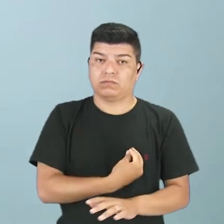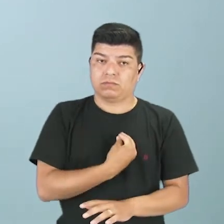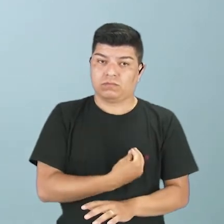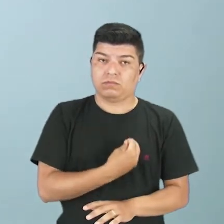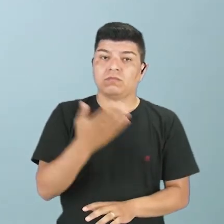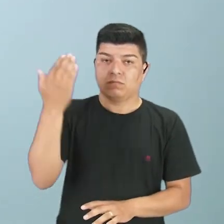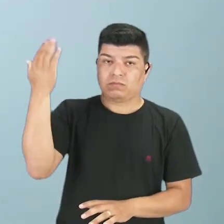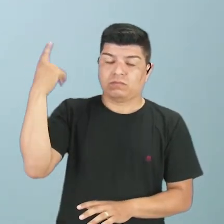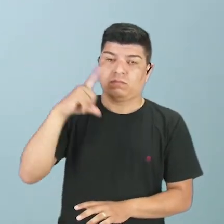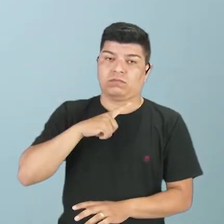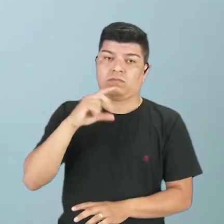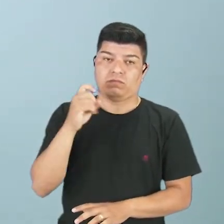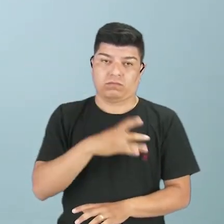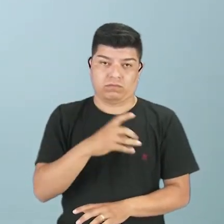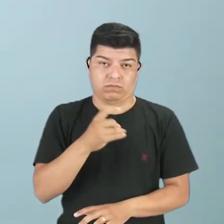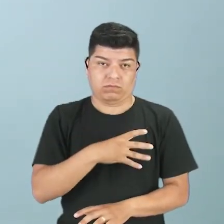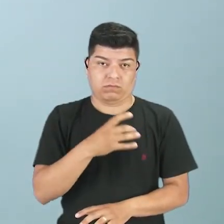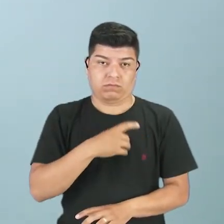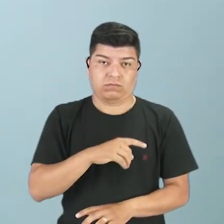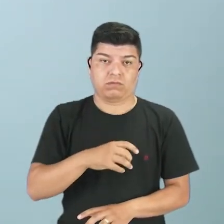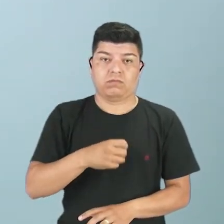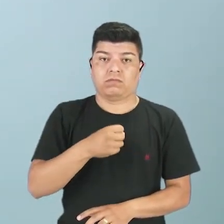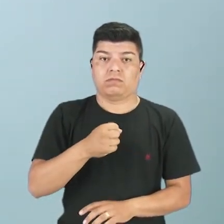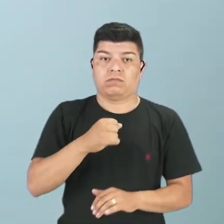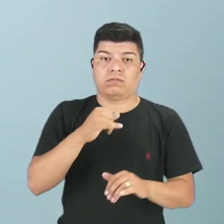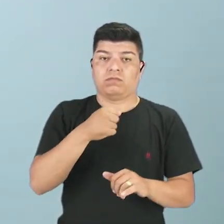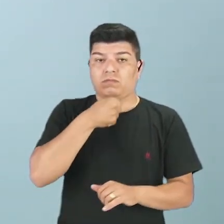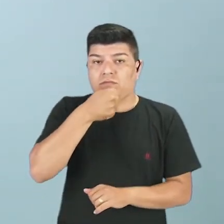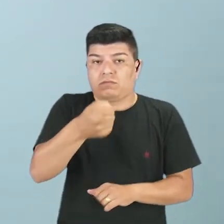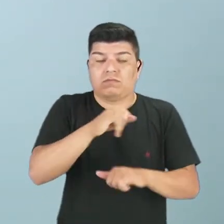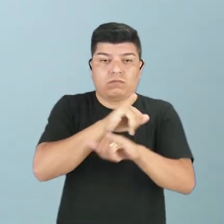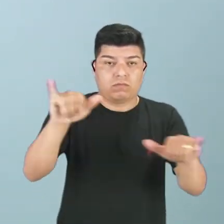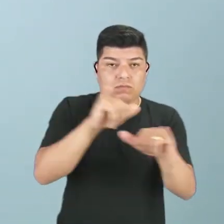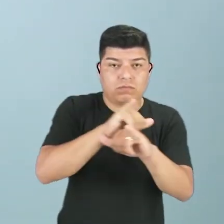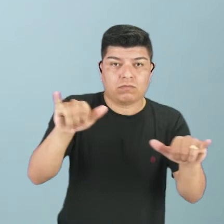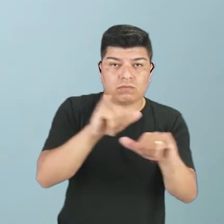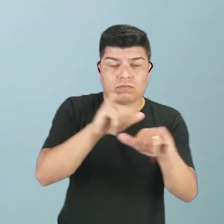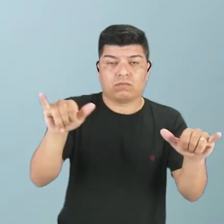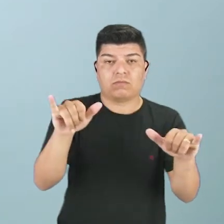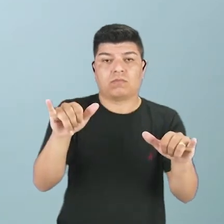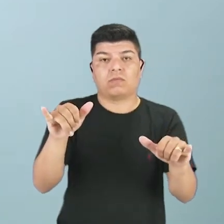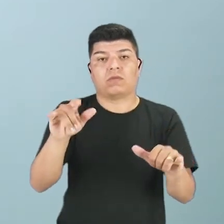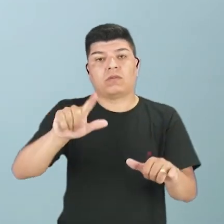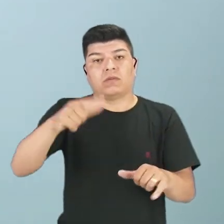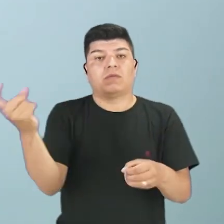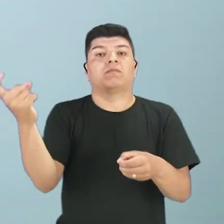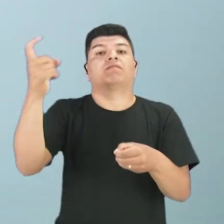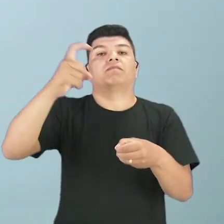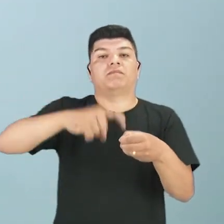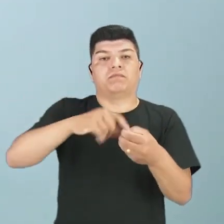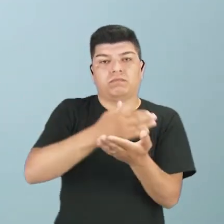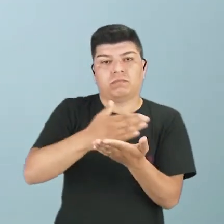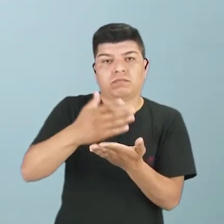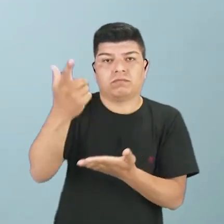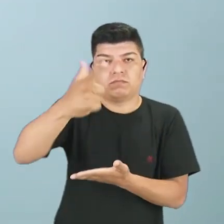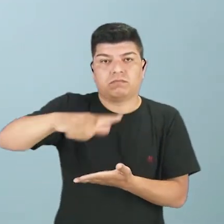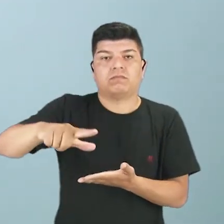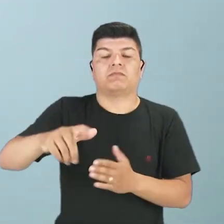que tinha esse medo, né? Que os jornais sempre destacavam isso, coisa que aos poucos começa a voltar de novo, uma